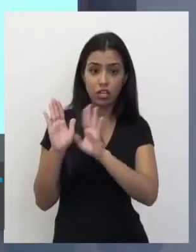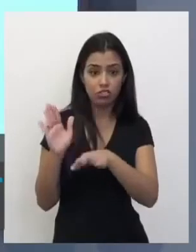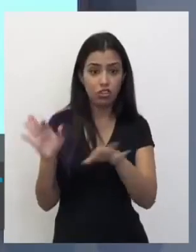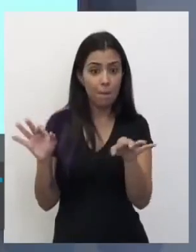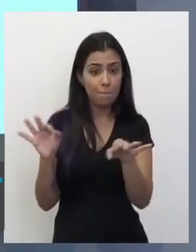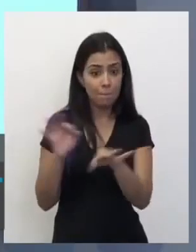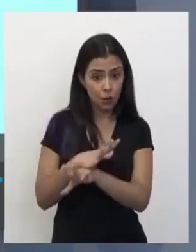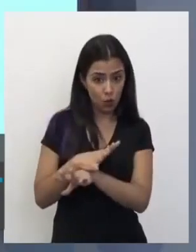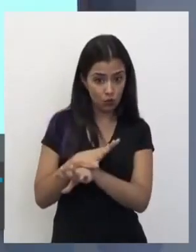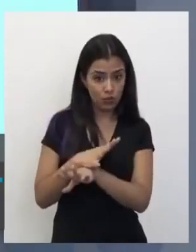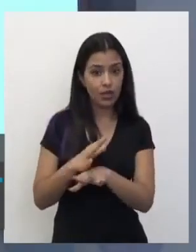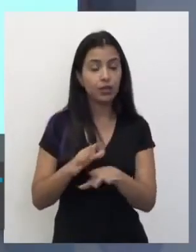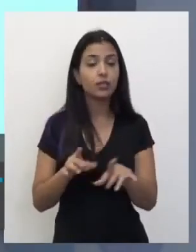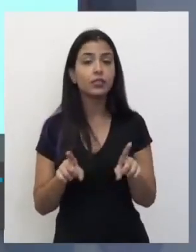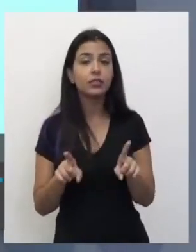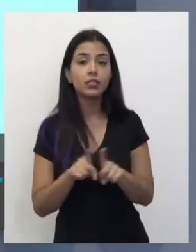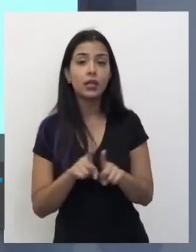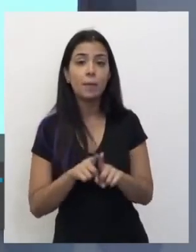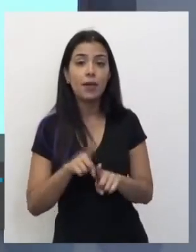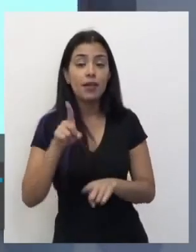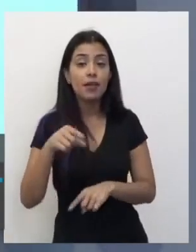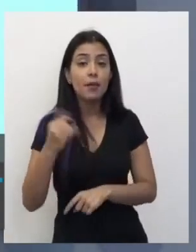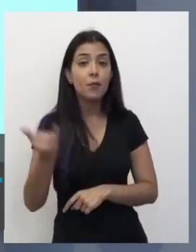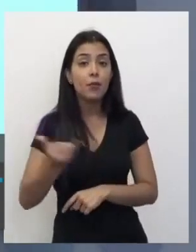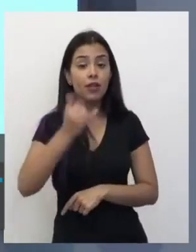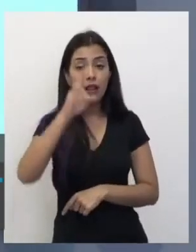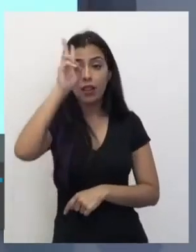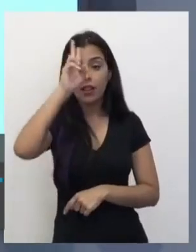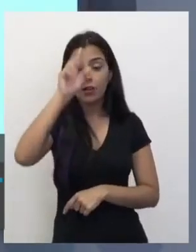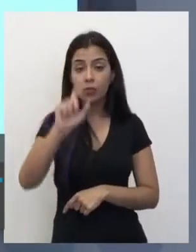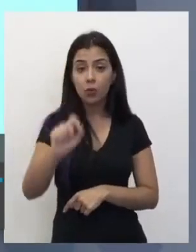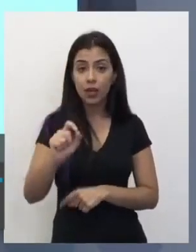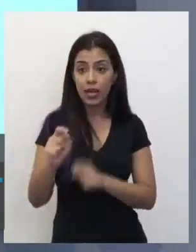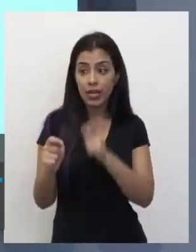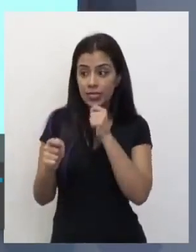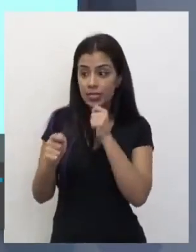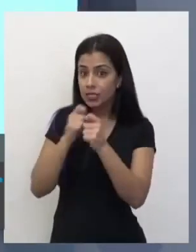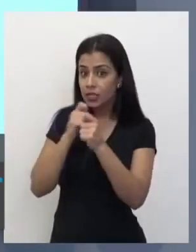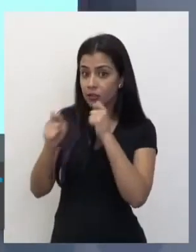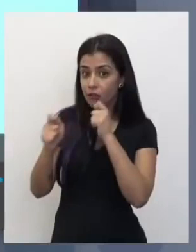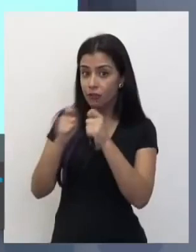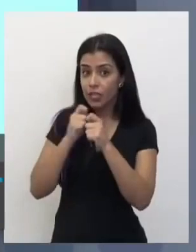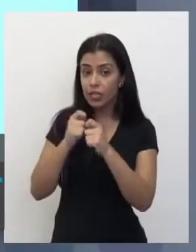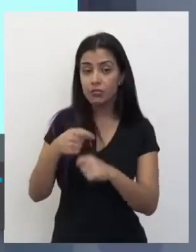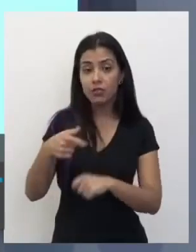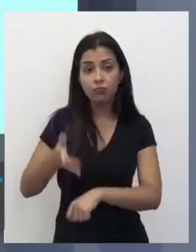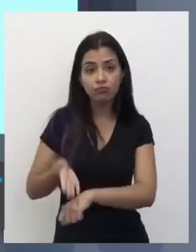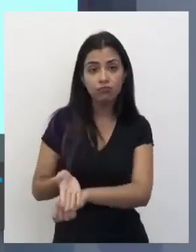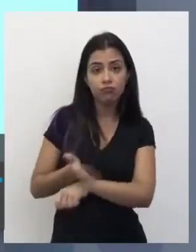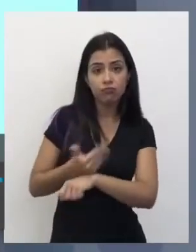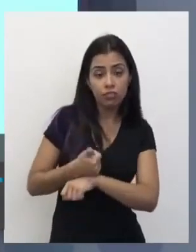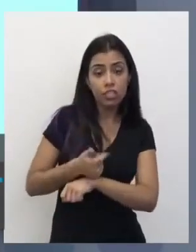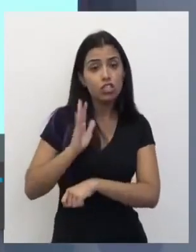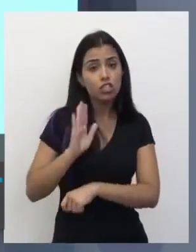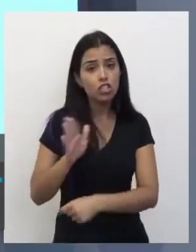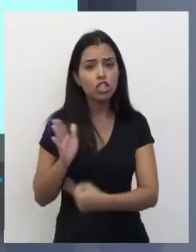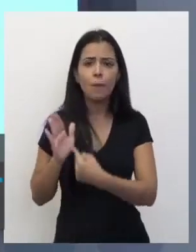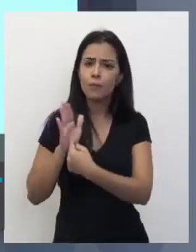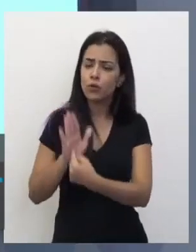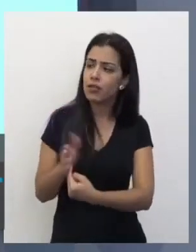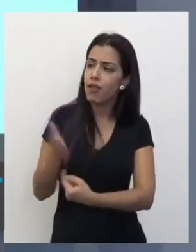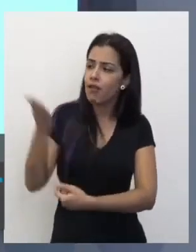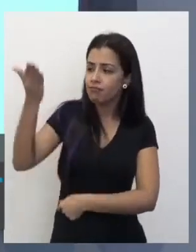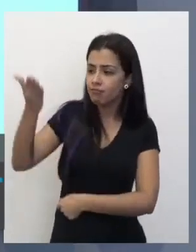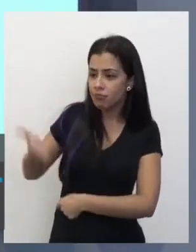prontas. Também é importante ressaltar que aqui na nossa entrevista eu fiz uma breve apresentação do professor,